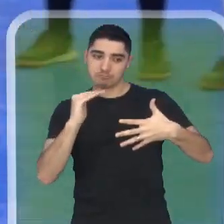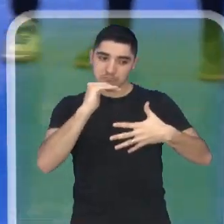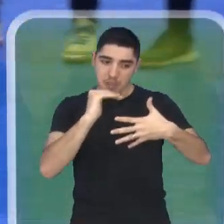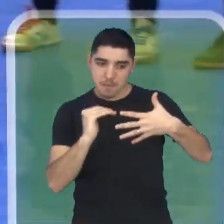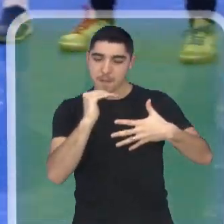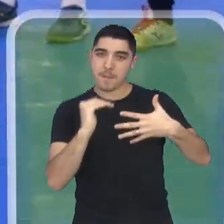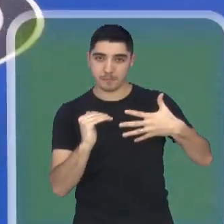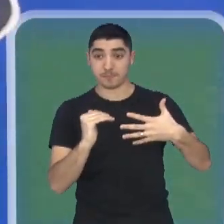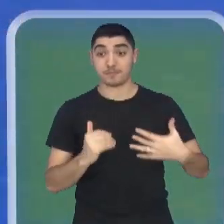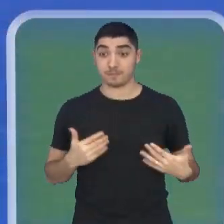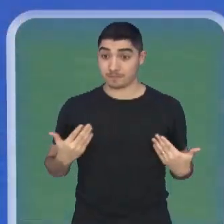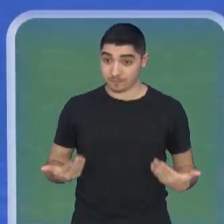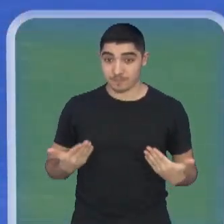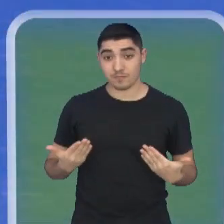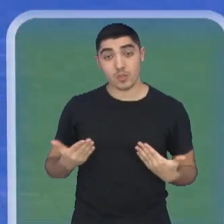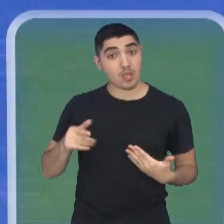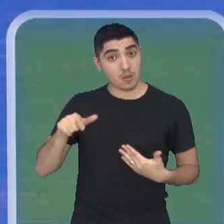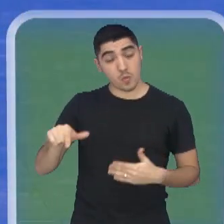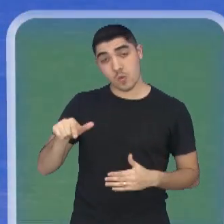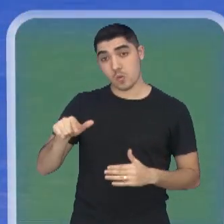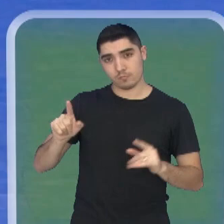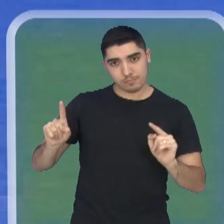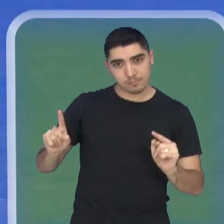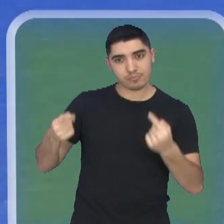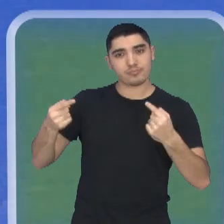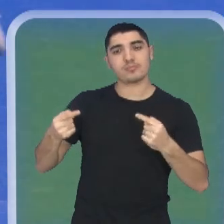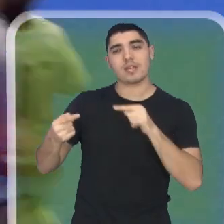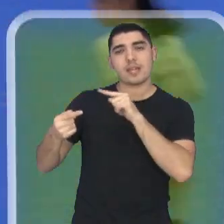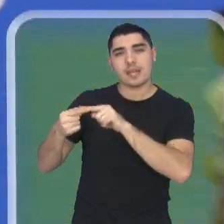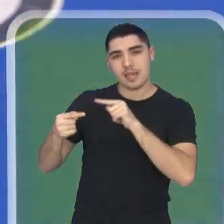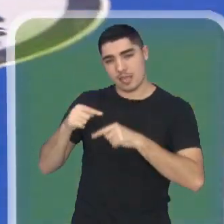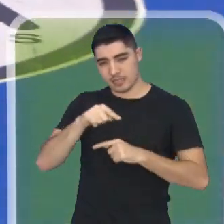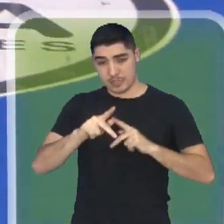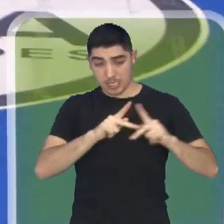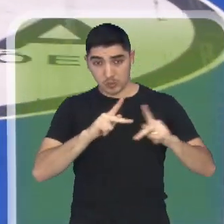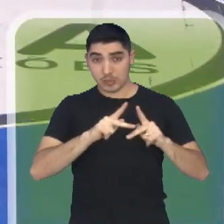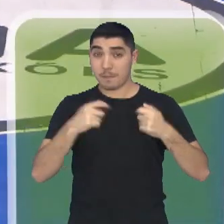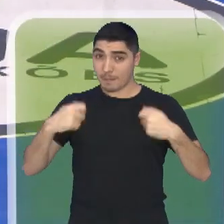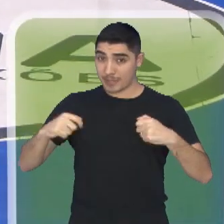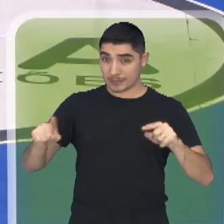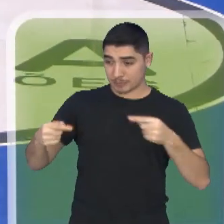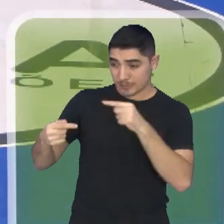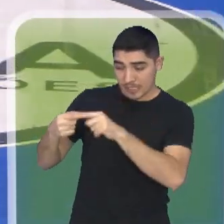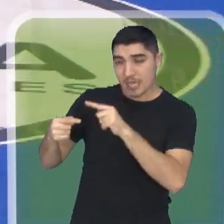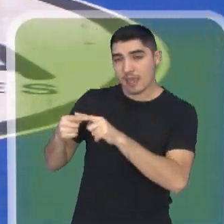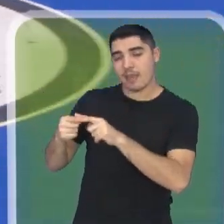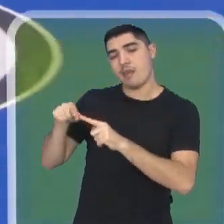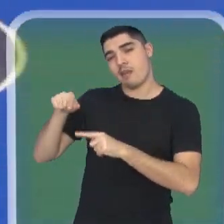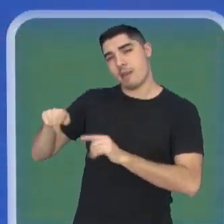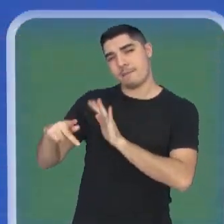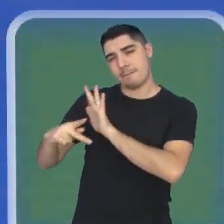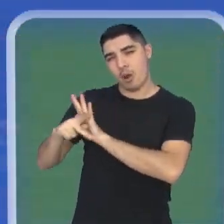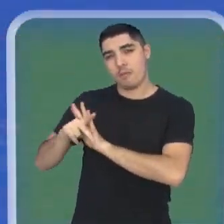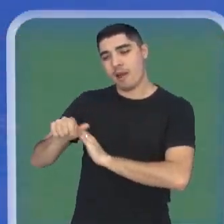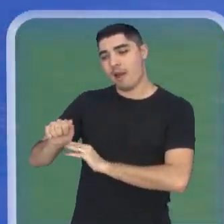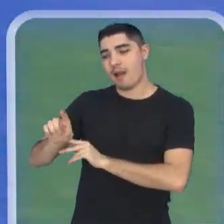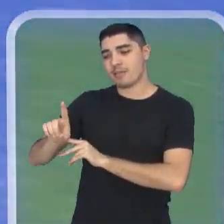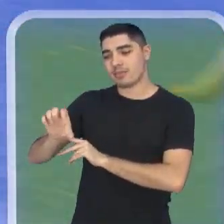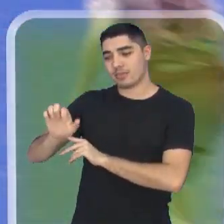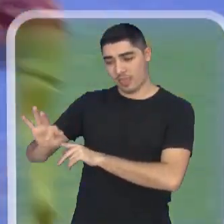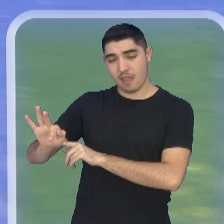colocações do campeonato. Pela frente, as meninas da Máquina Amarela tinham a Associação Desportiva de Futsal de